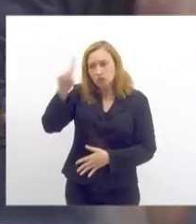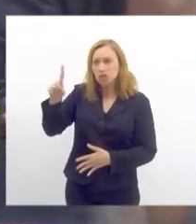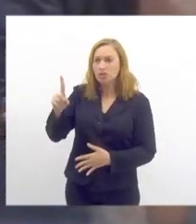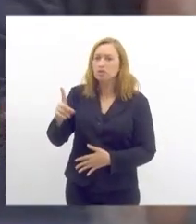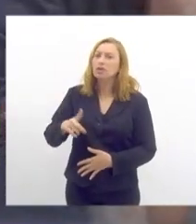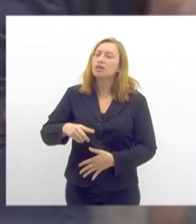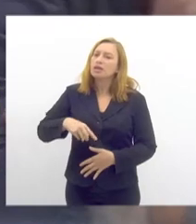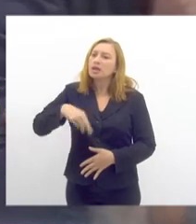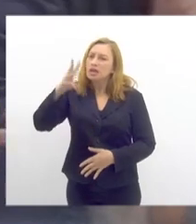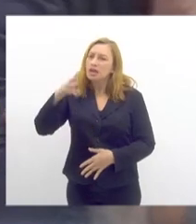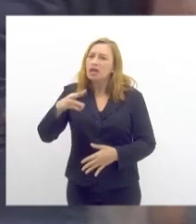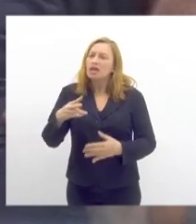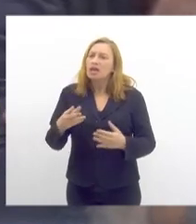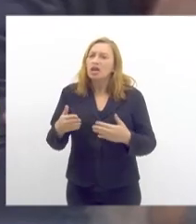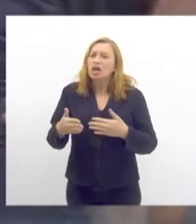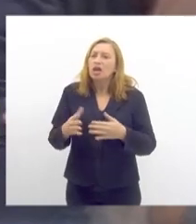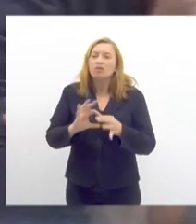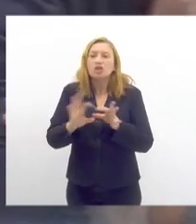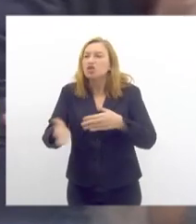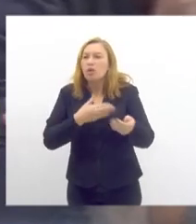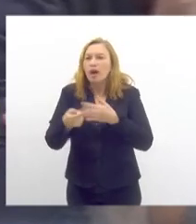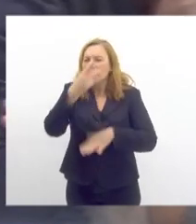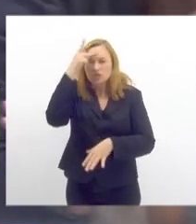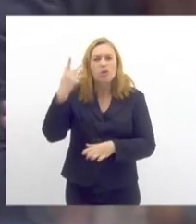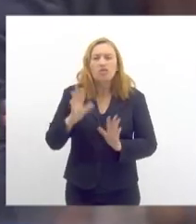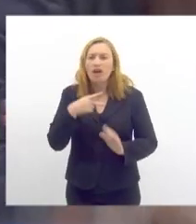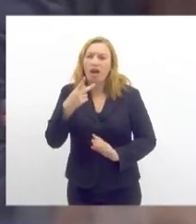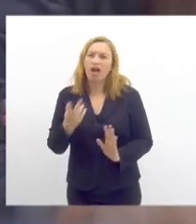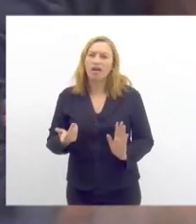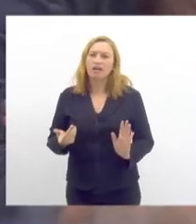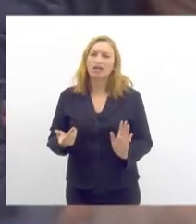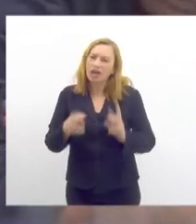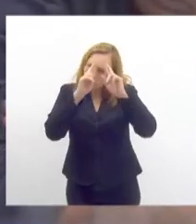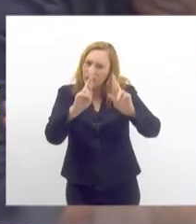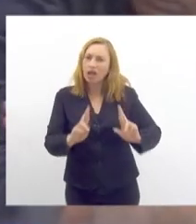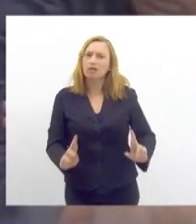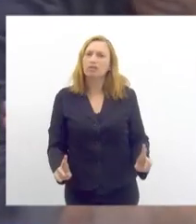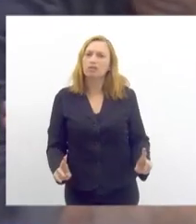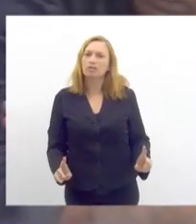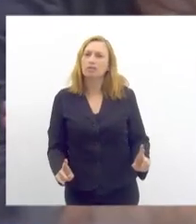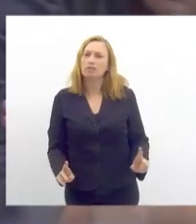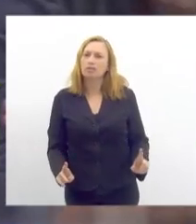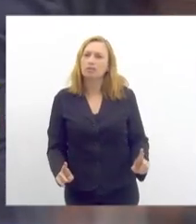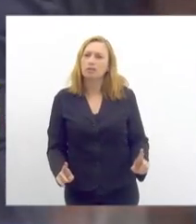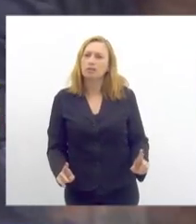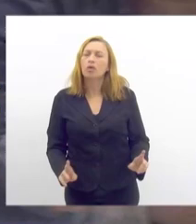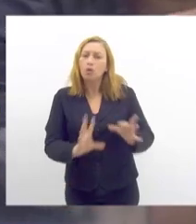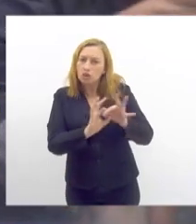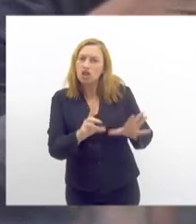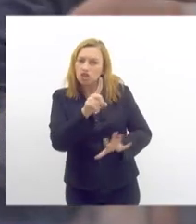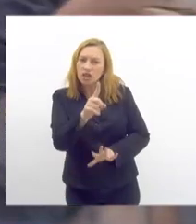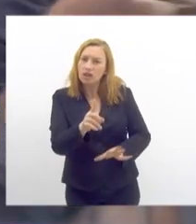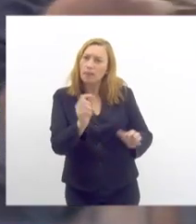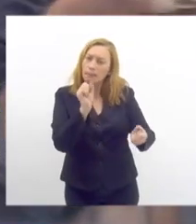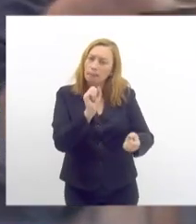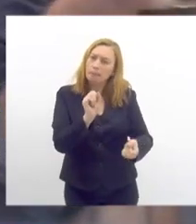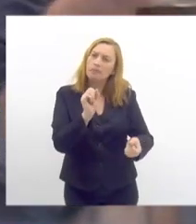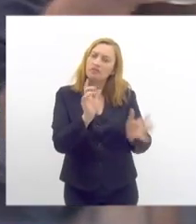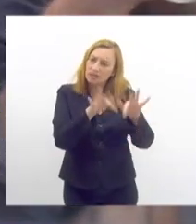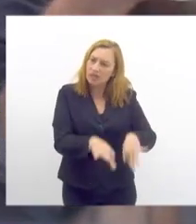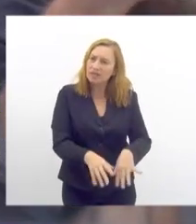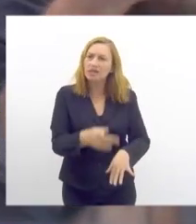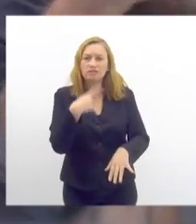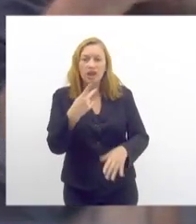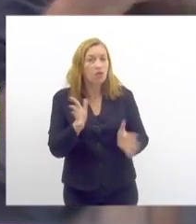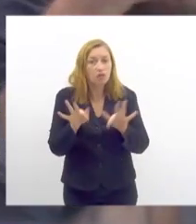eu dou o tempo que eu quiser e a fala para quem eu bem entender. Agora, vamos respeitar. Ou deixa terminar de falar, ou vamos